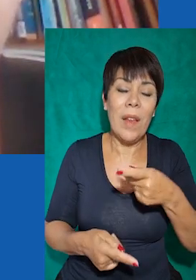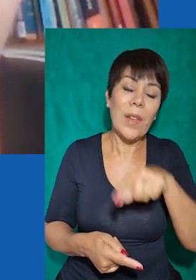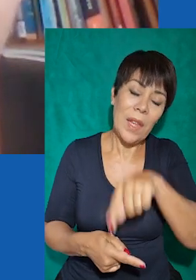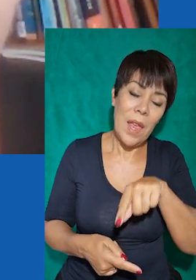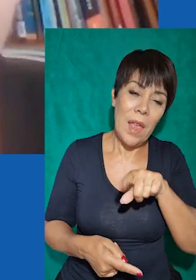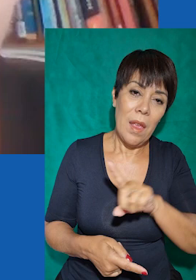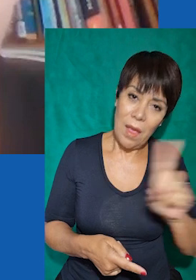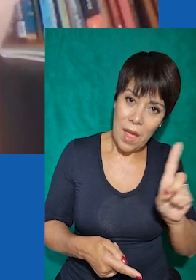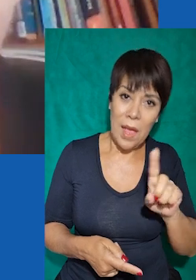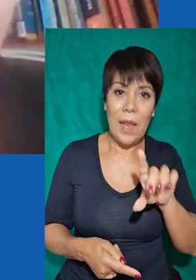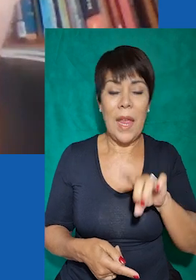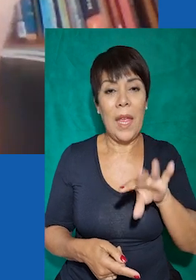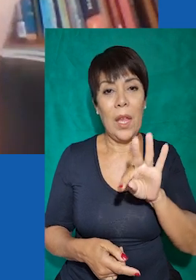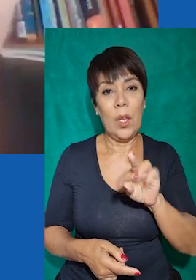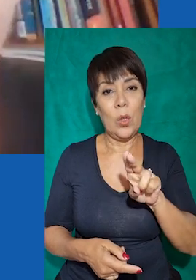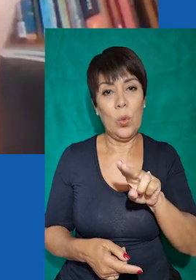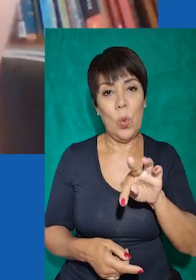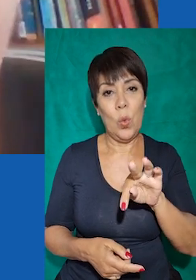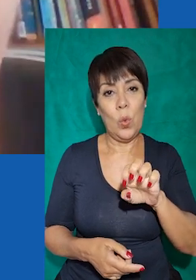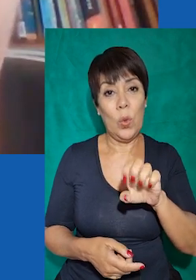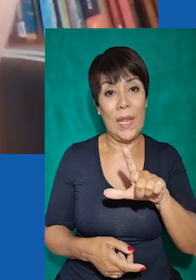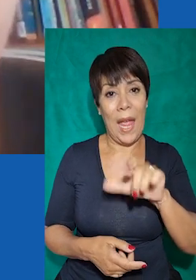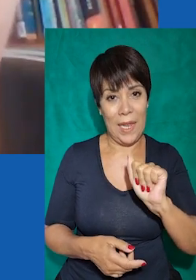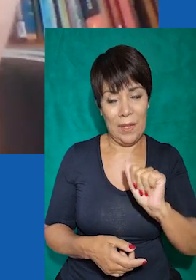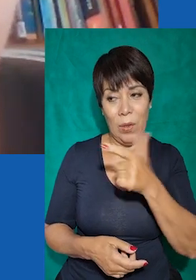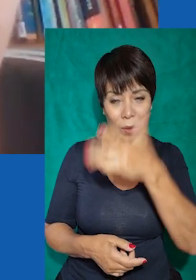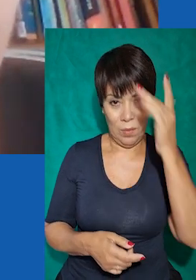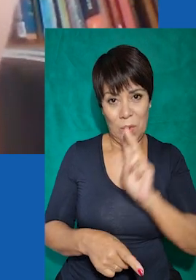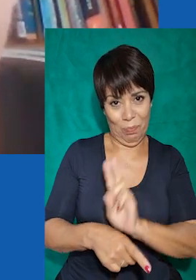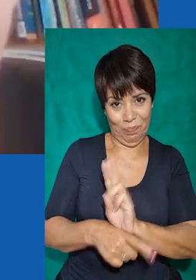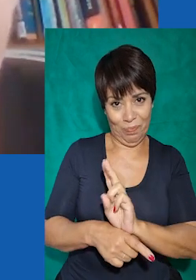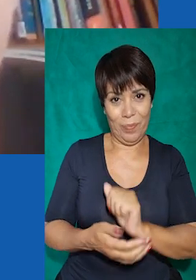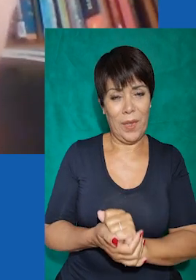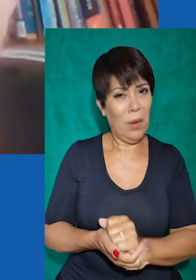tutelado. Né? Então, vejam o caminho que percorremos. Né?